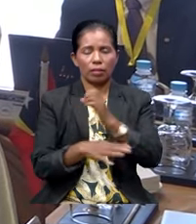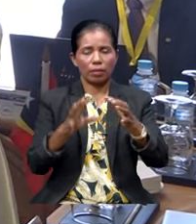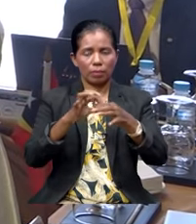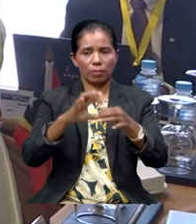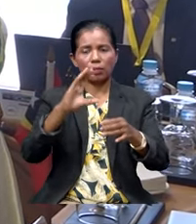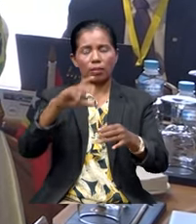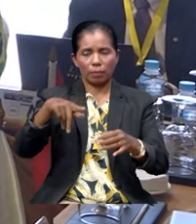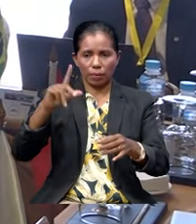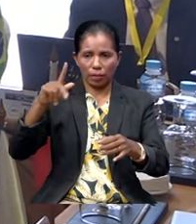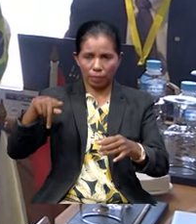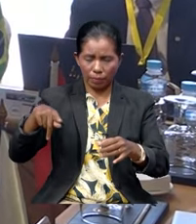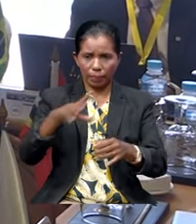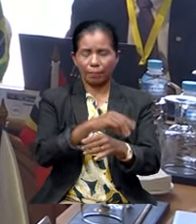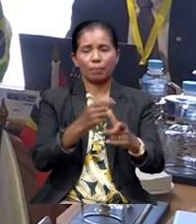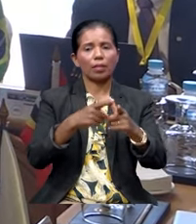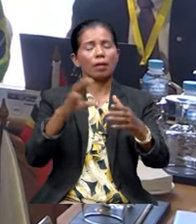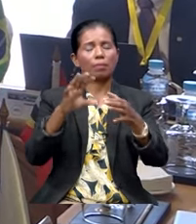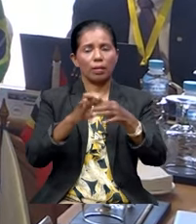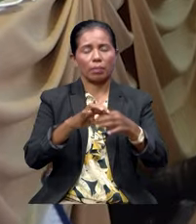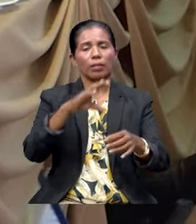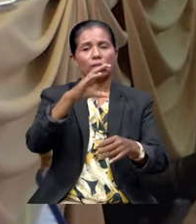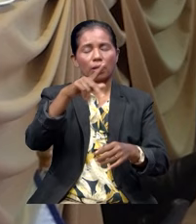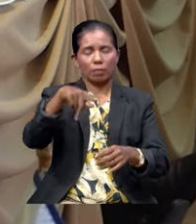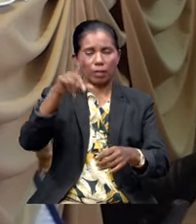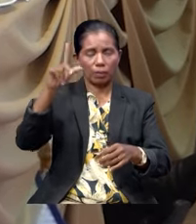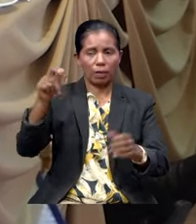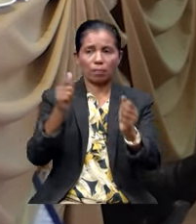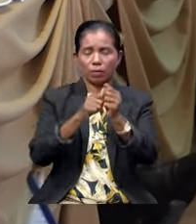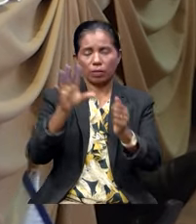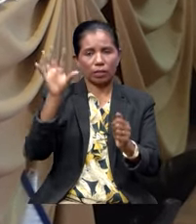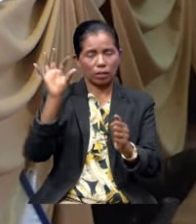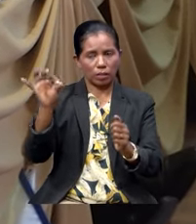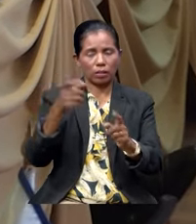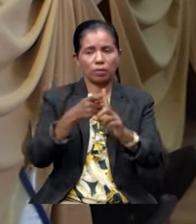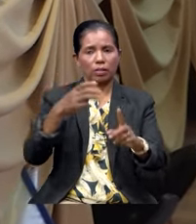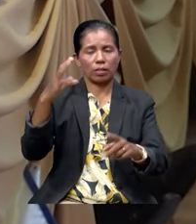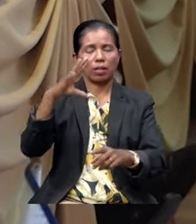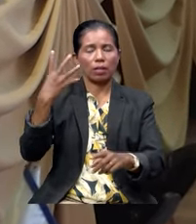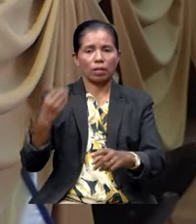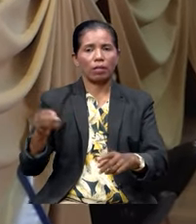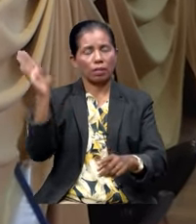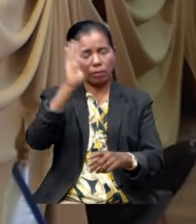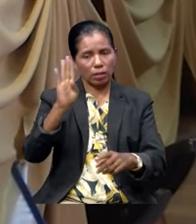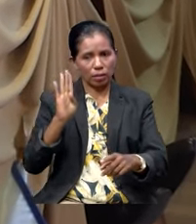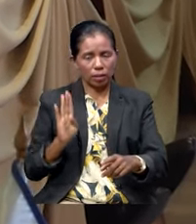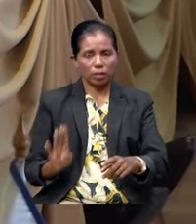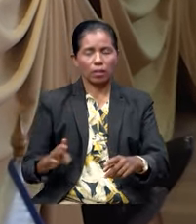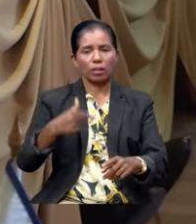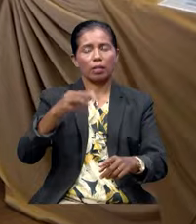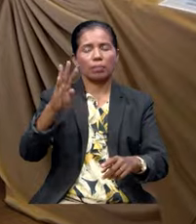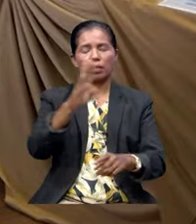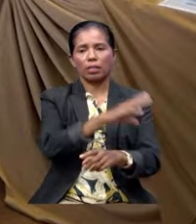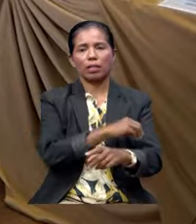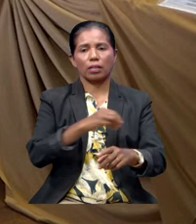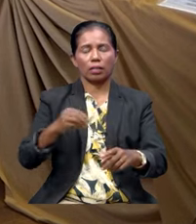CPLP. Enquanto membro país comunidade de língua portuguesa, a Mutuxia, composto-se Angola, Brasil, Cabo Verde, Guiné-Bissau,